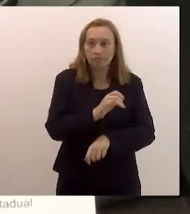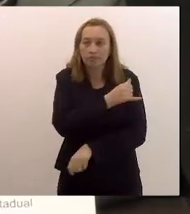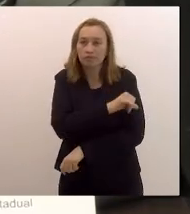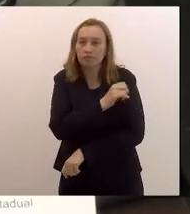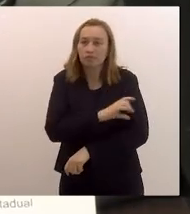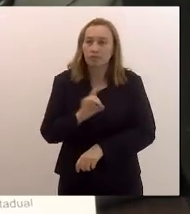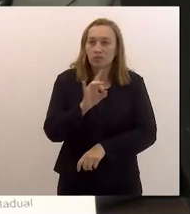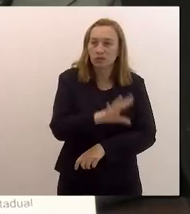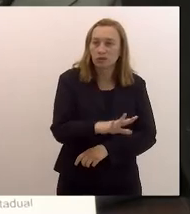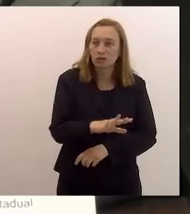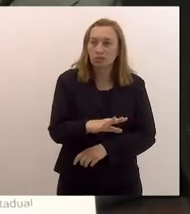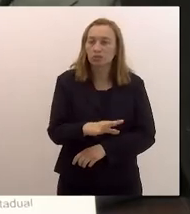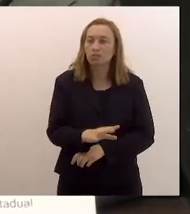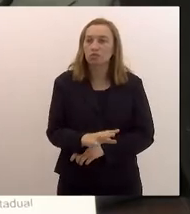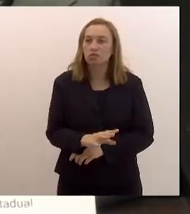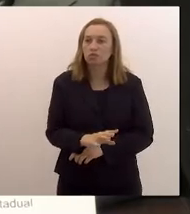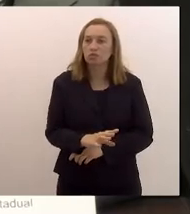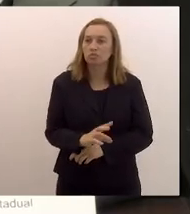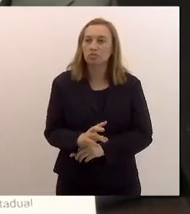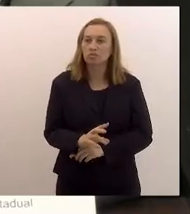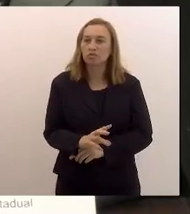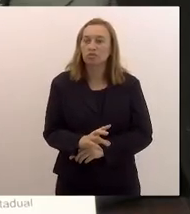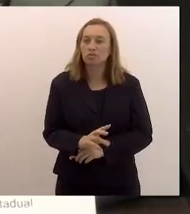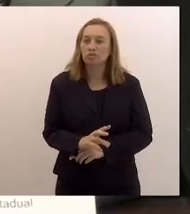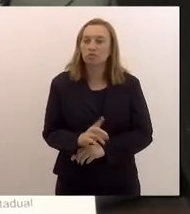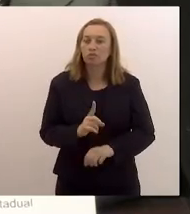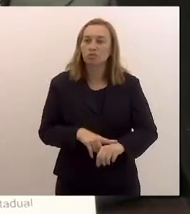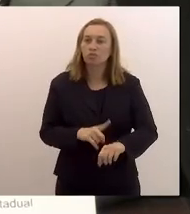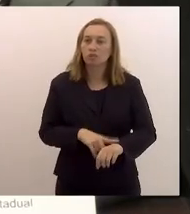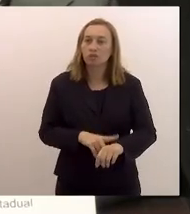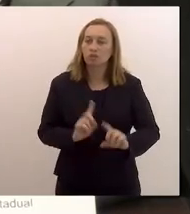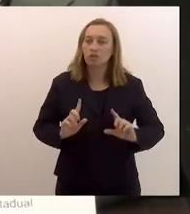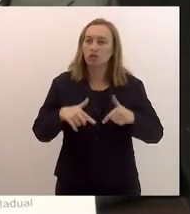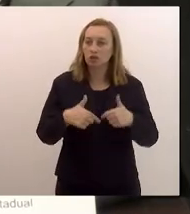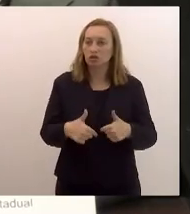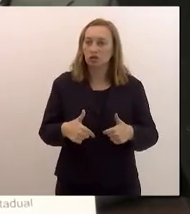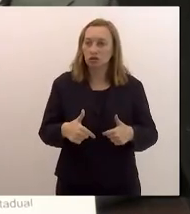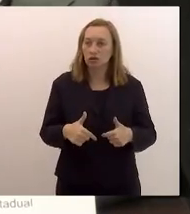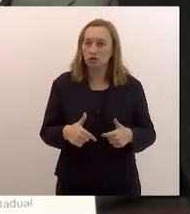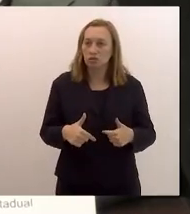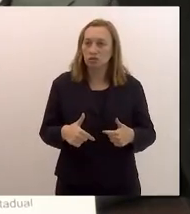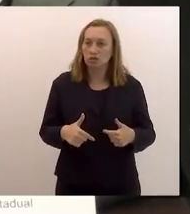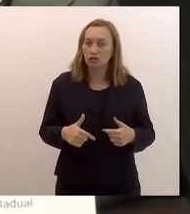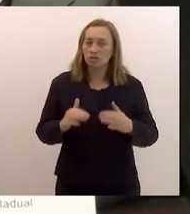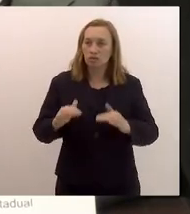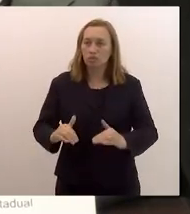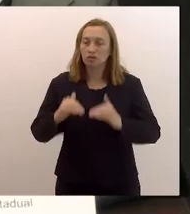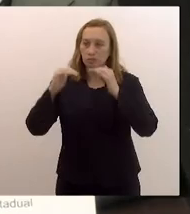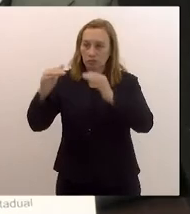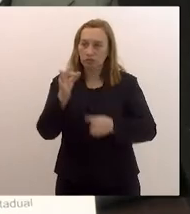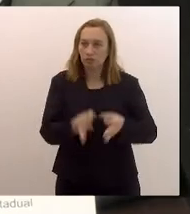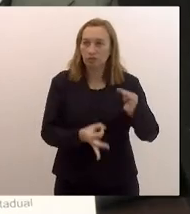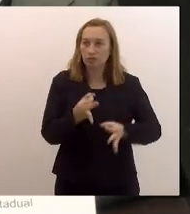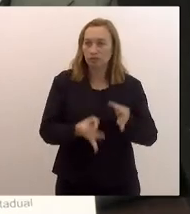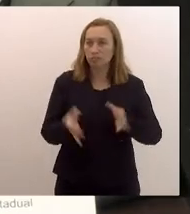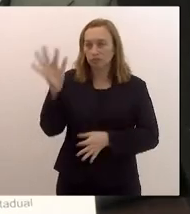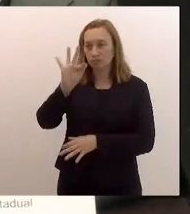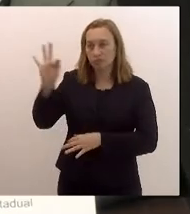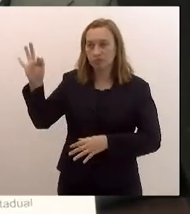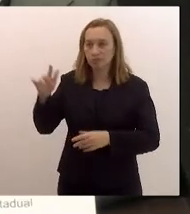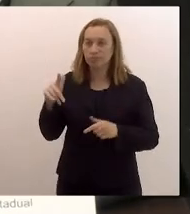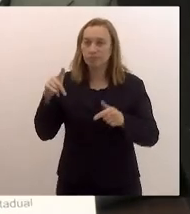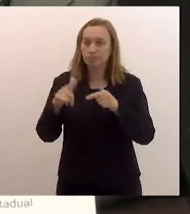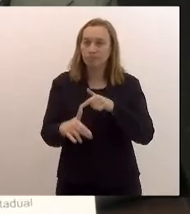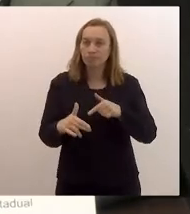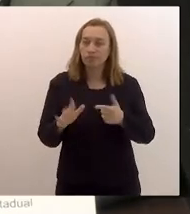exemplo nesta última mais recente é por meio de uma ação interposta no Supremo Tribunal Federal para impedir